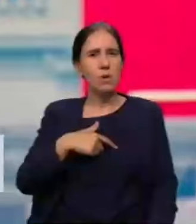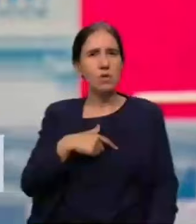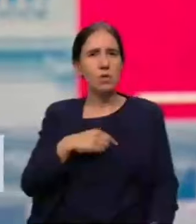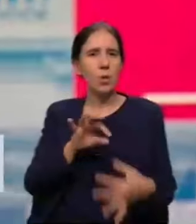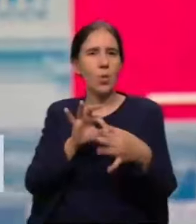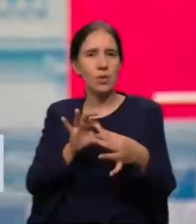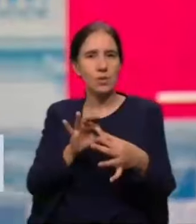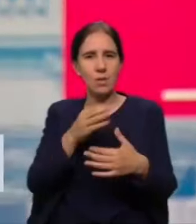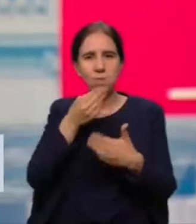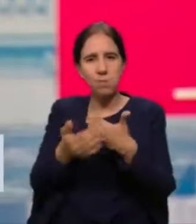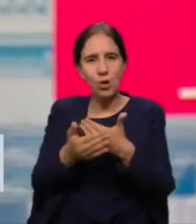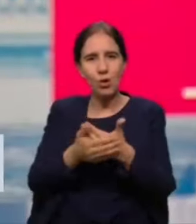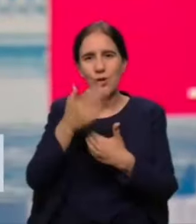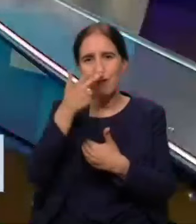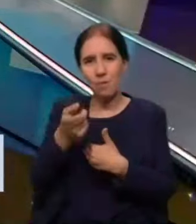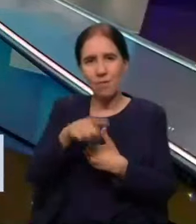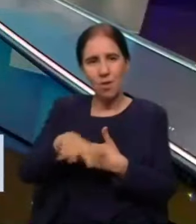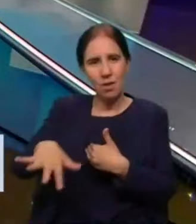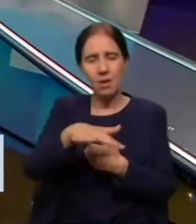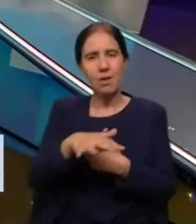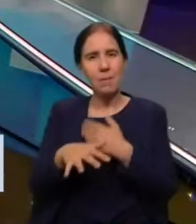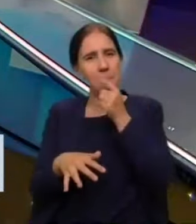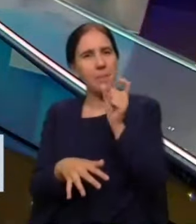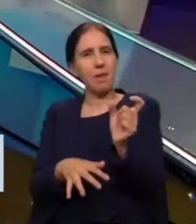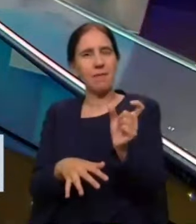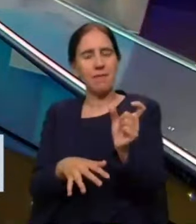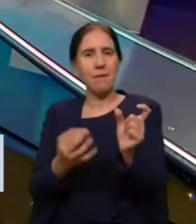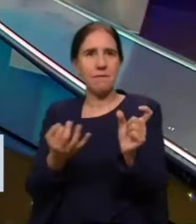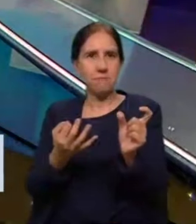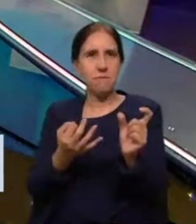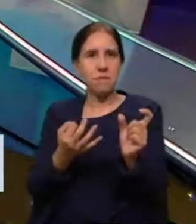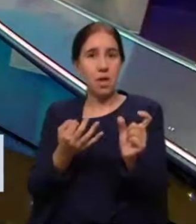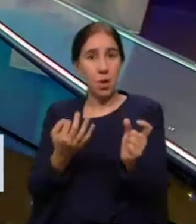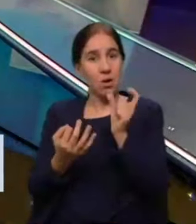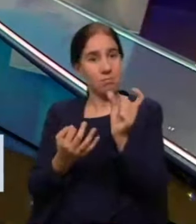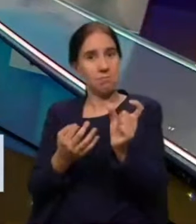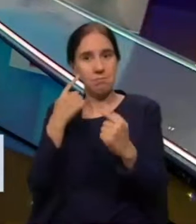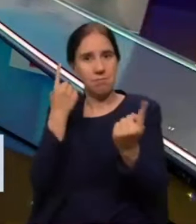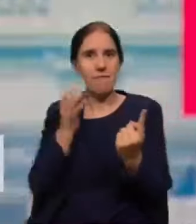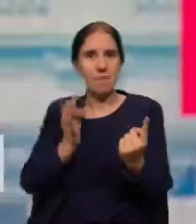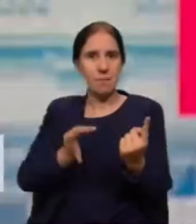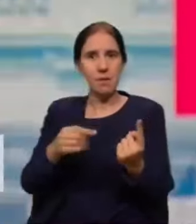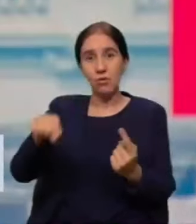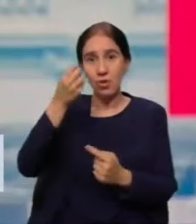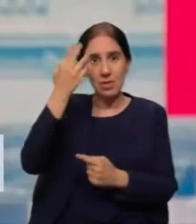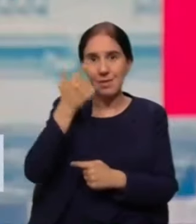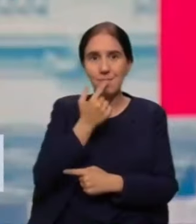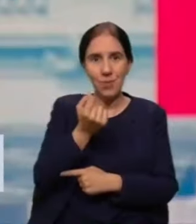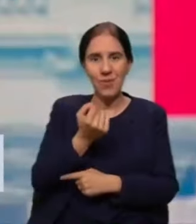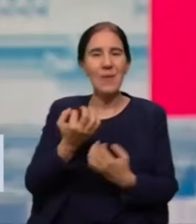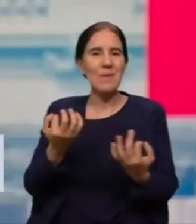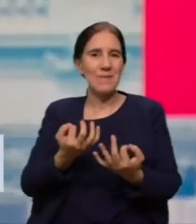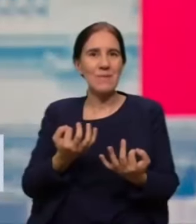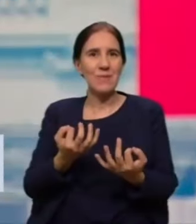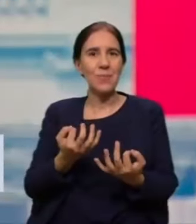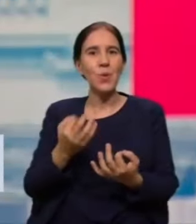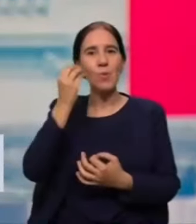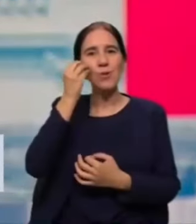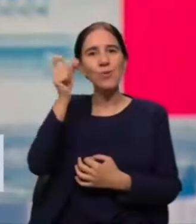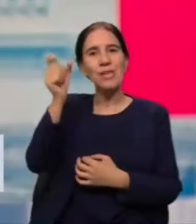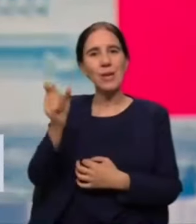reconciliação com os idosos e com os reformados é uma palavra, de facto, que vale a pena puxar por ela agora. Porque nós não nos podemos esquecer, de facto, de